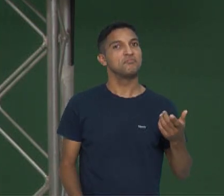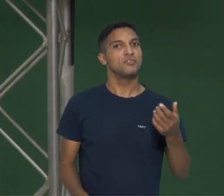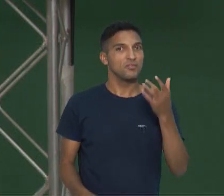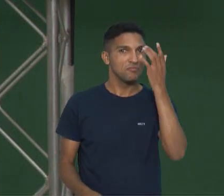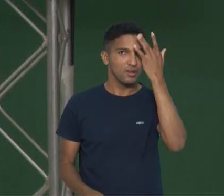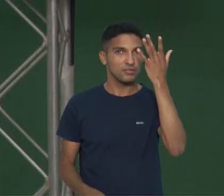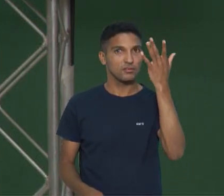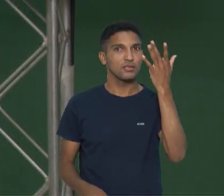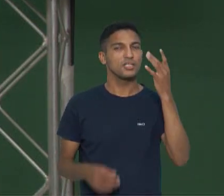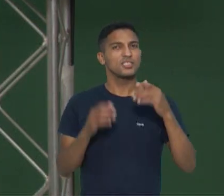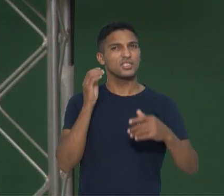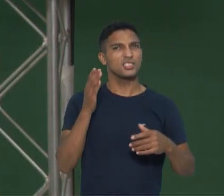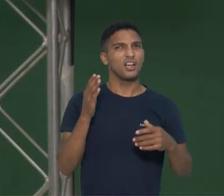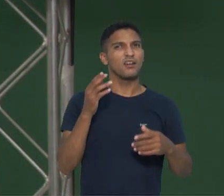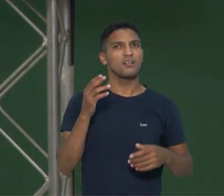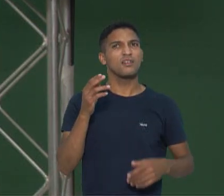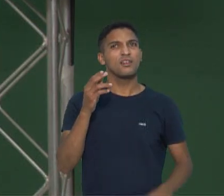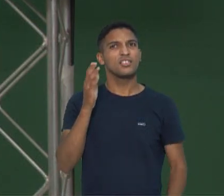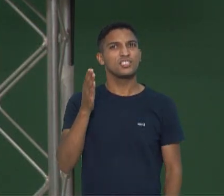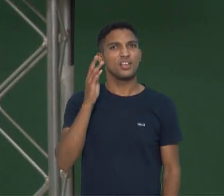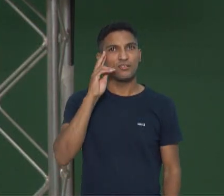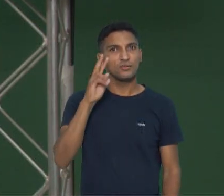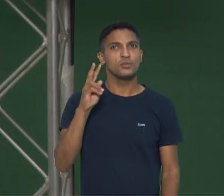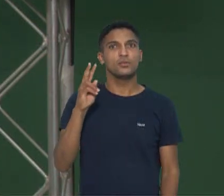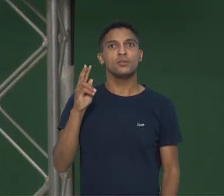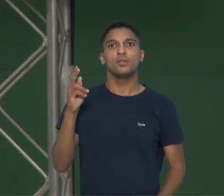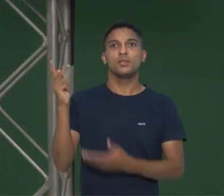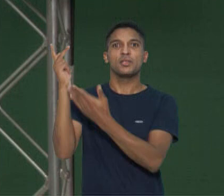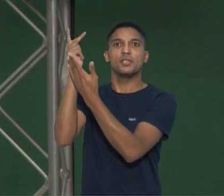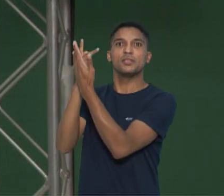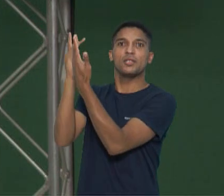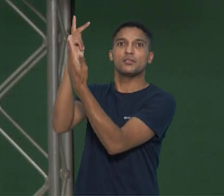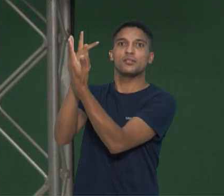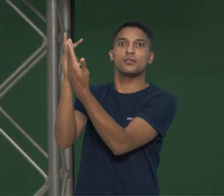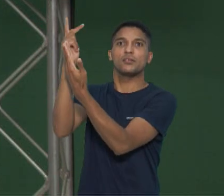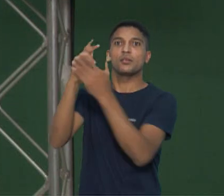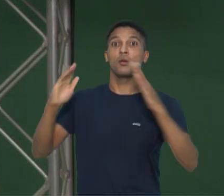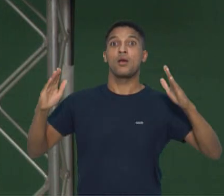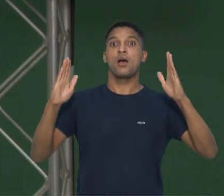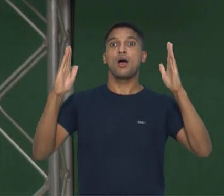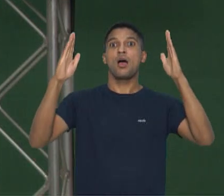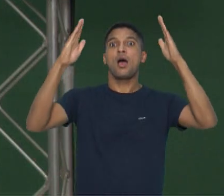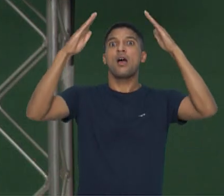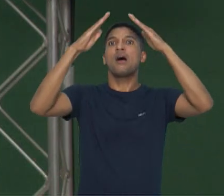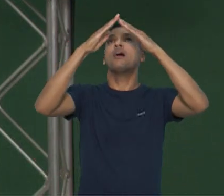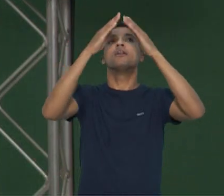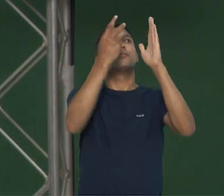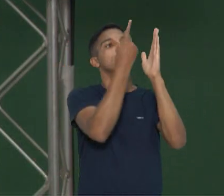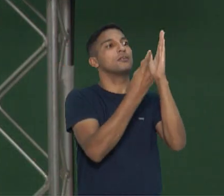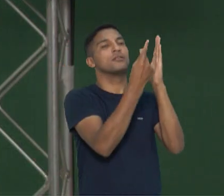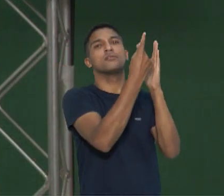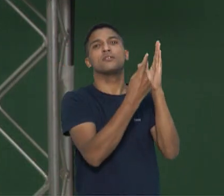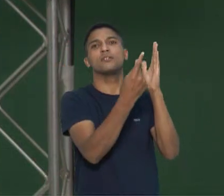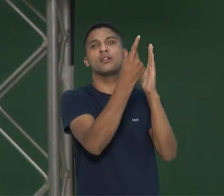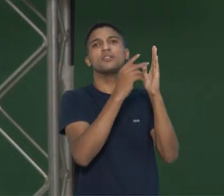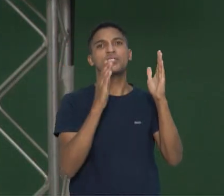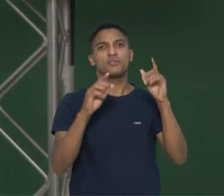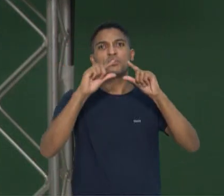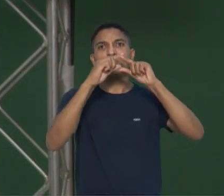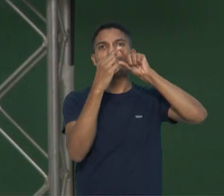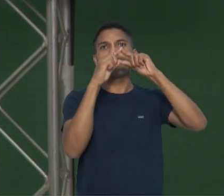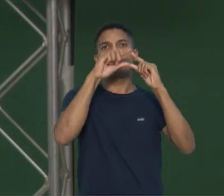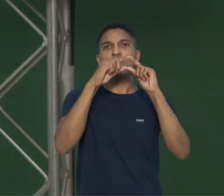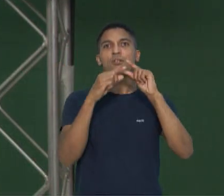bastante imagens, inclusive, certo? Então, vamos à resposta, alternativa A, B, C ou D? Vamos